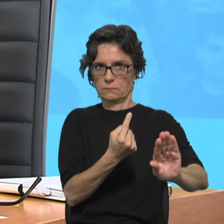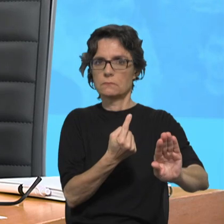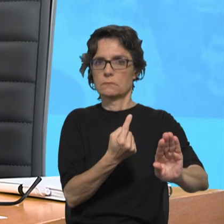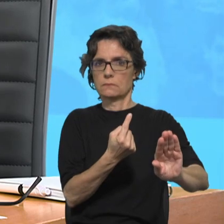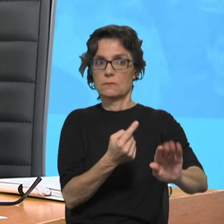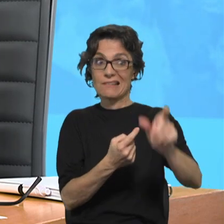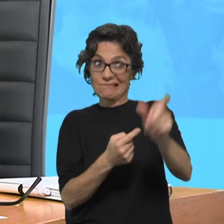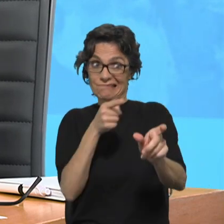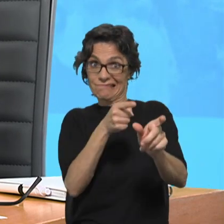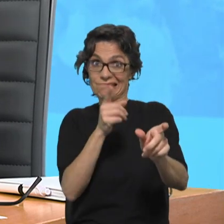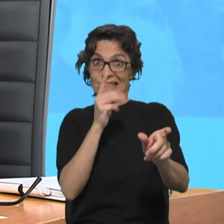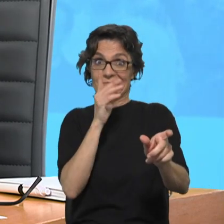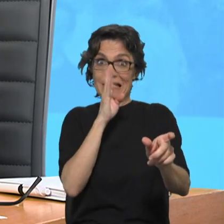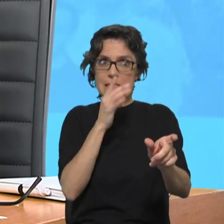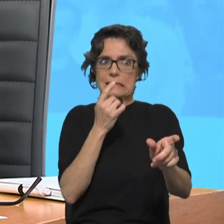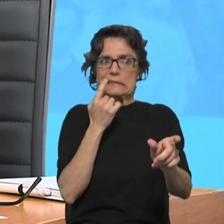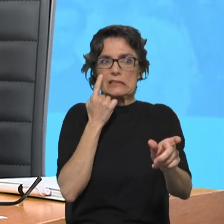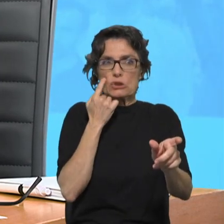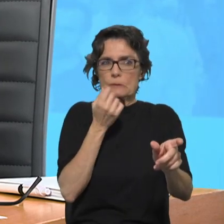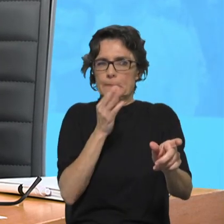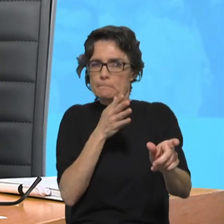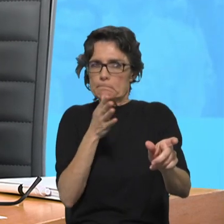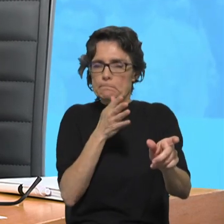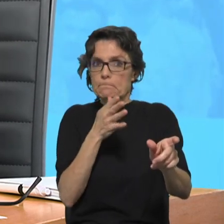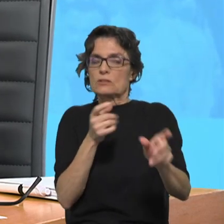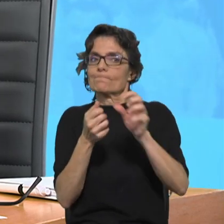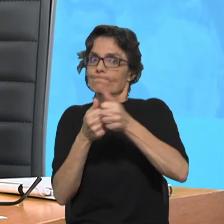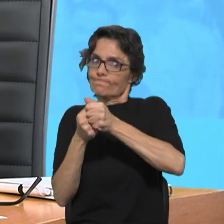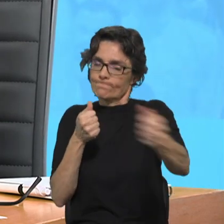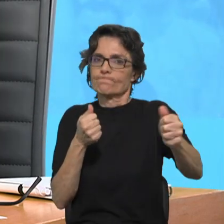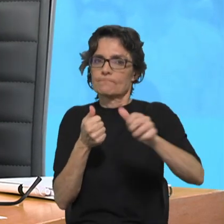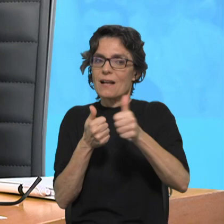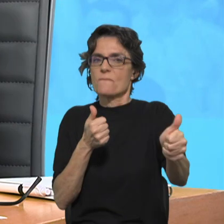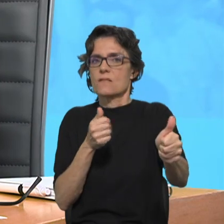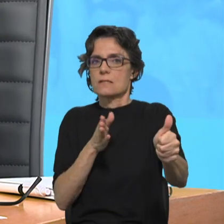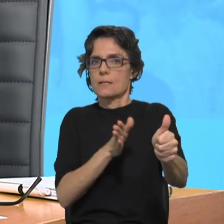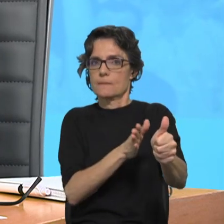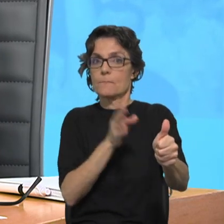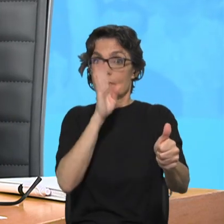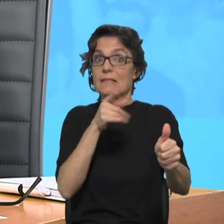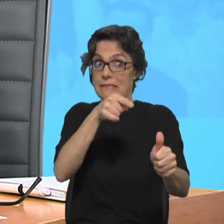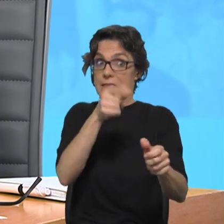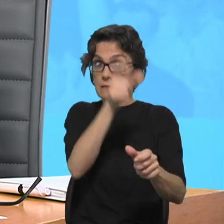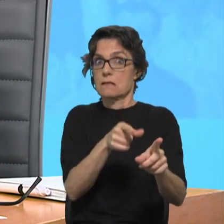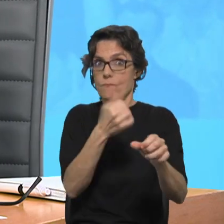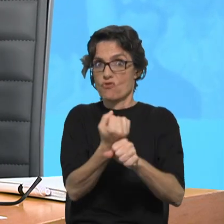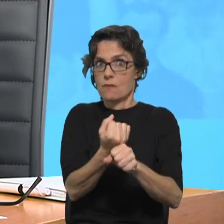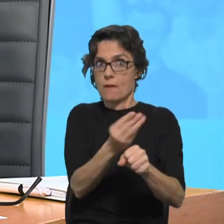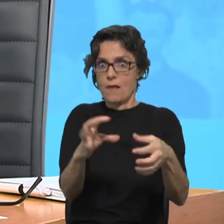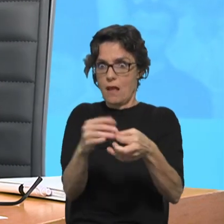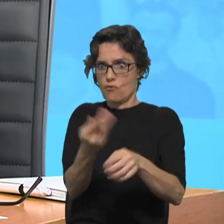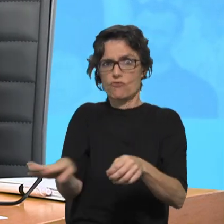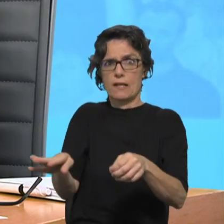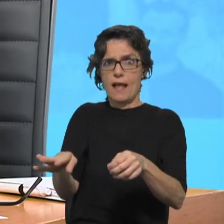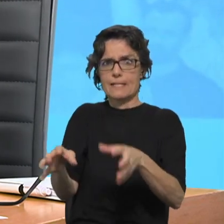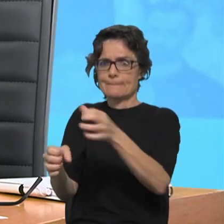enquanto existe uma suspeita sobre essa pessoa. Principalmente se a pessoa está a trabalhar com crianças. Se